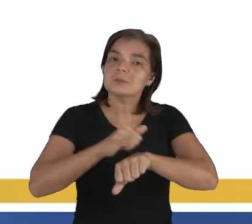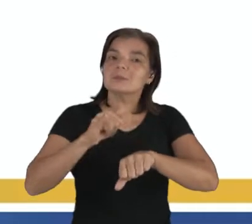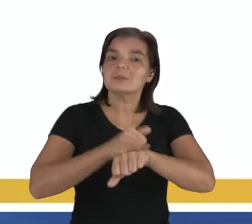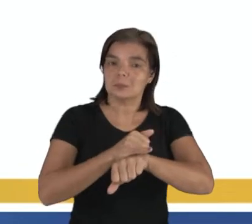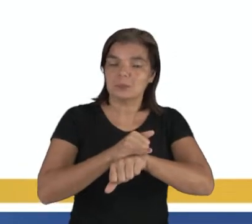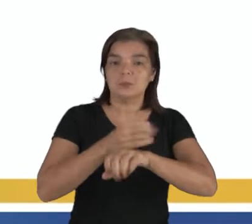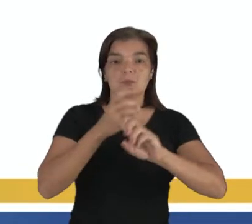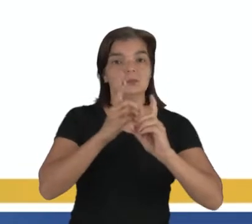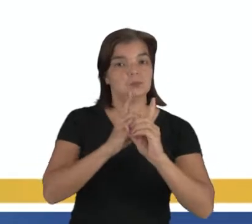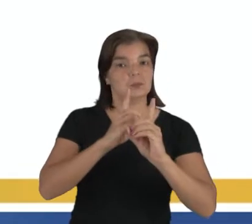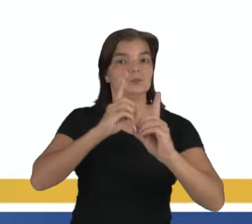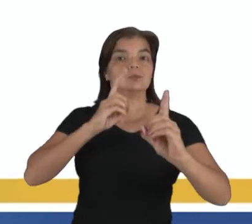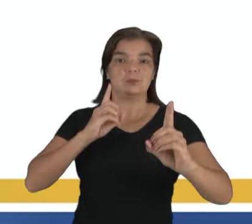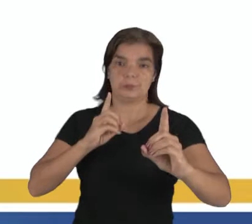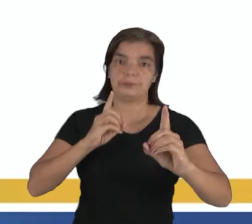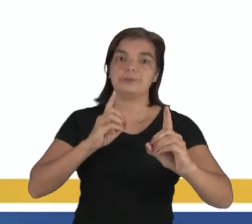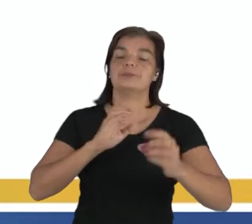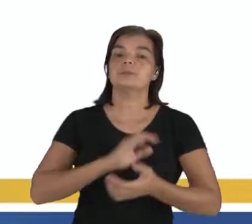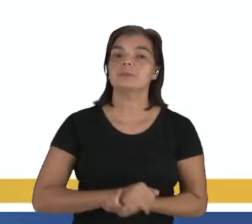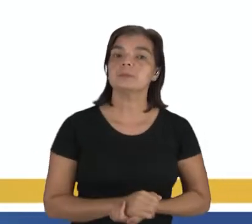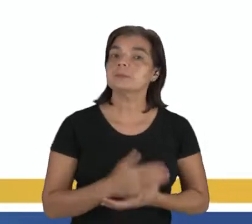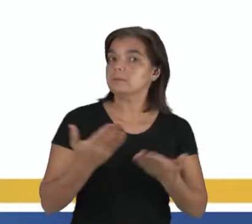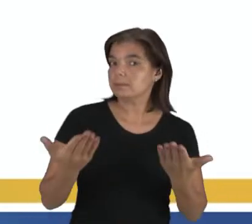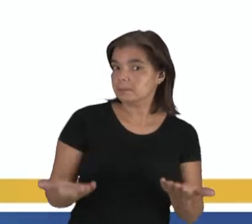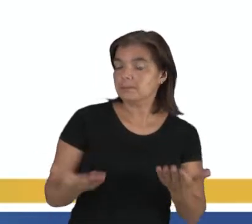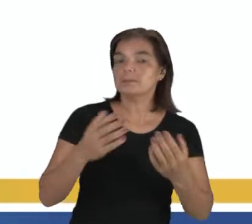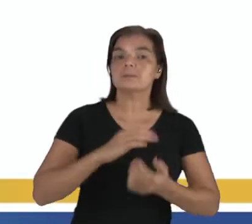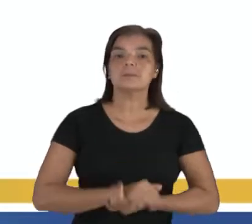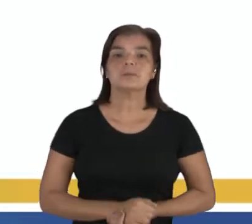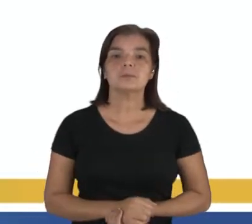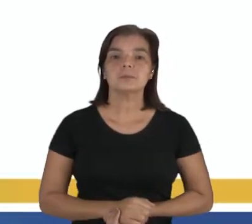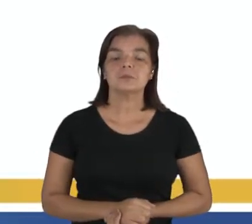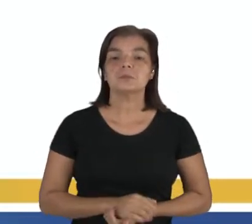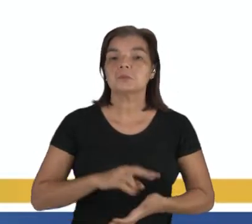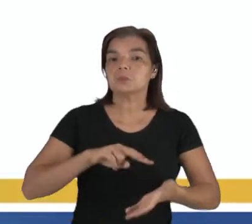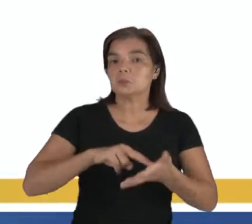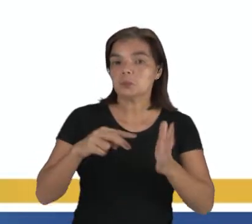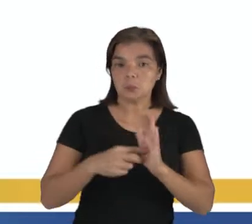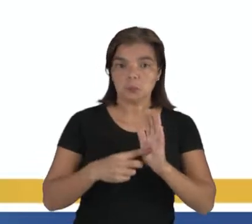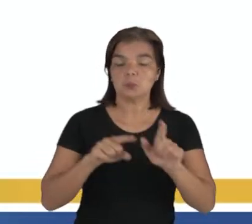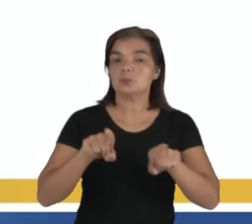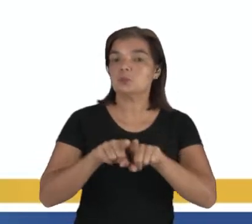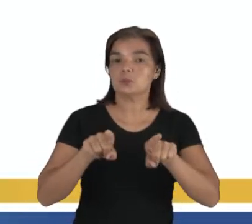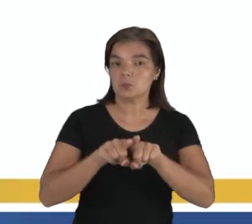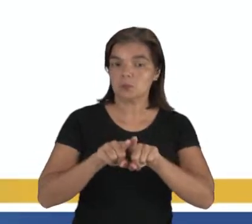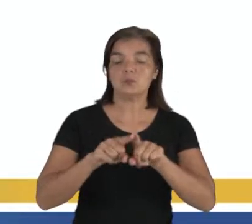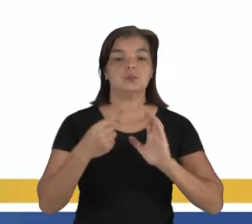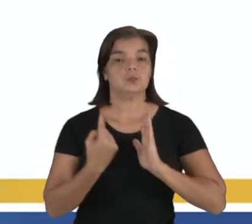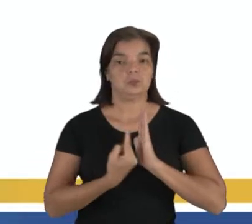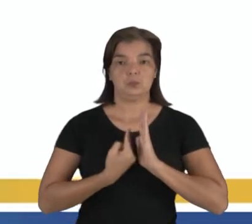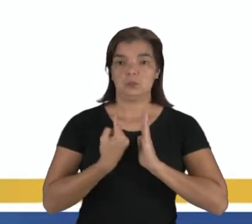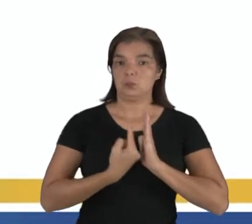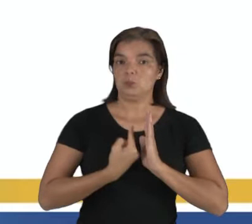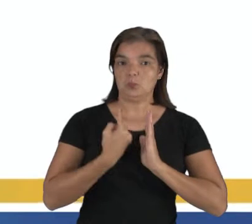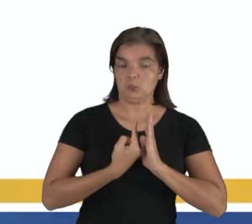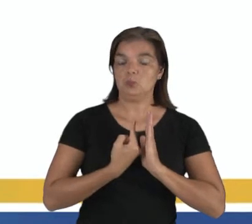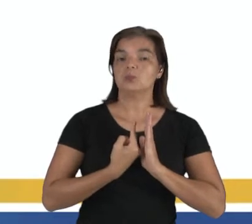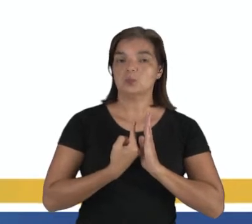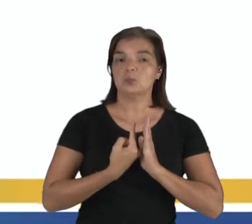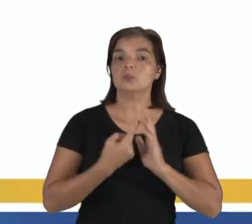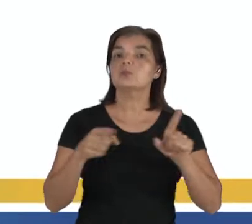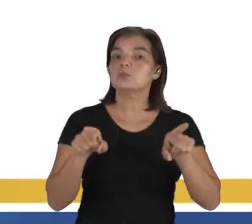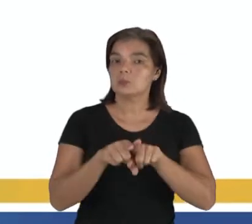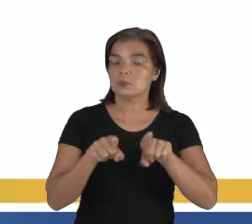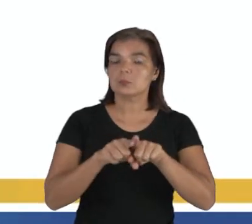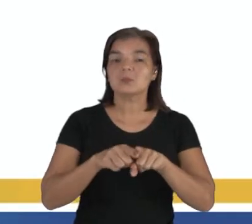de distanciamento entre pessoas. Entretanto, seja o isolamento vertical, seja o